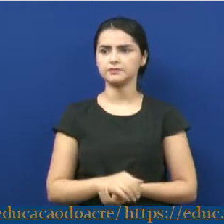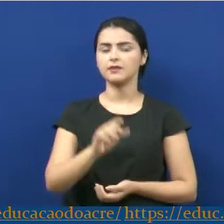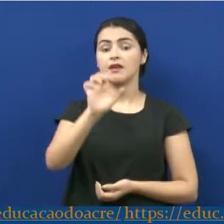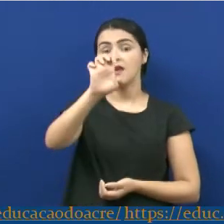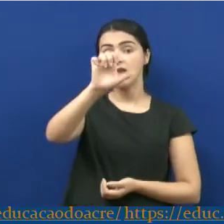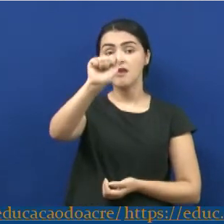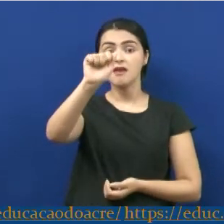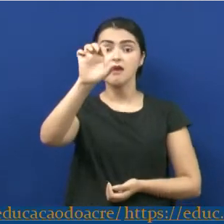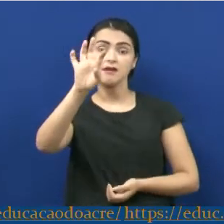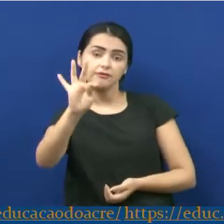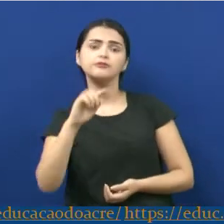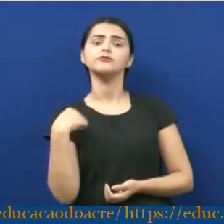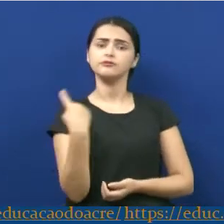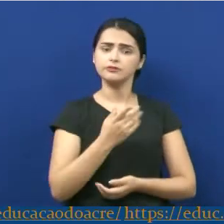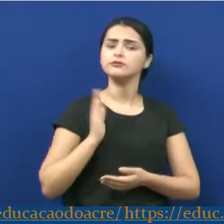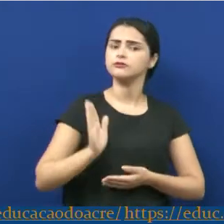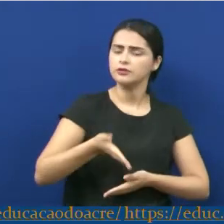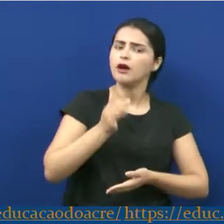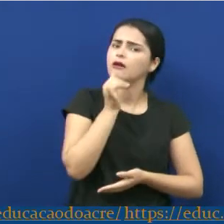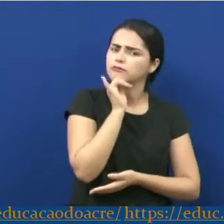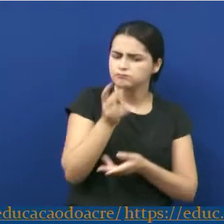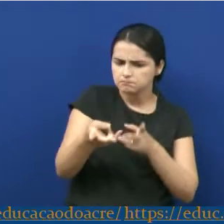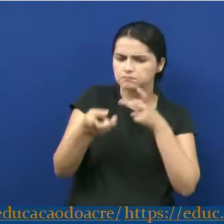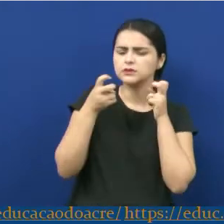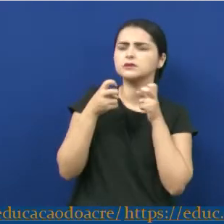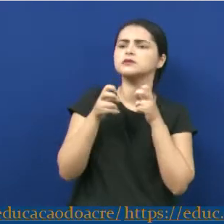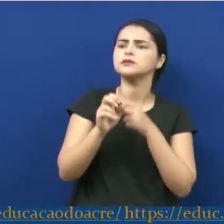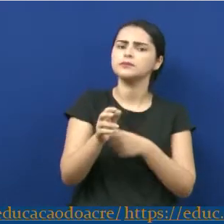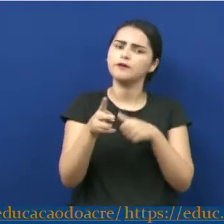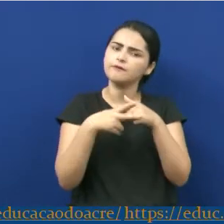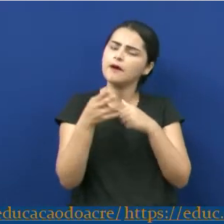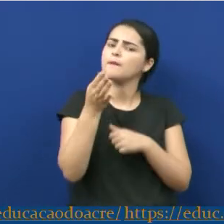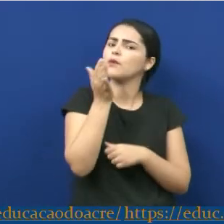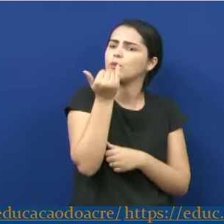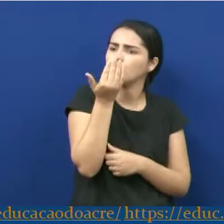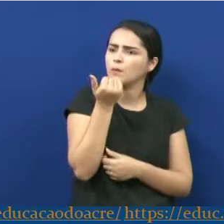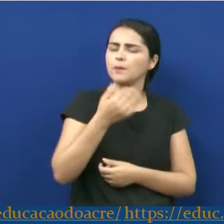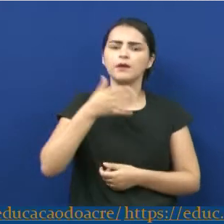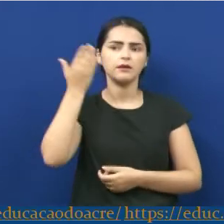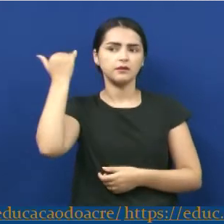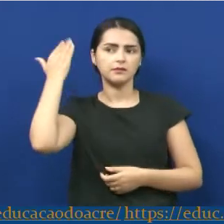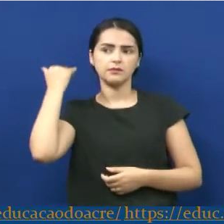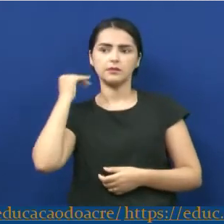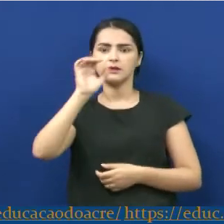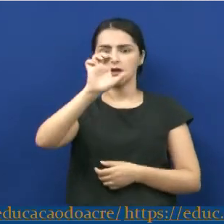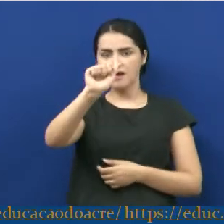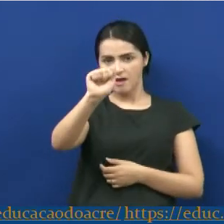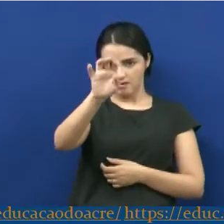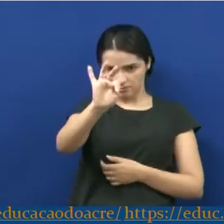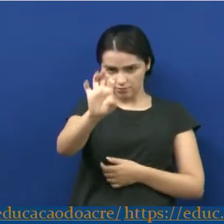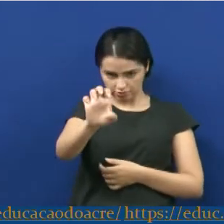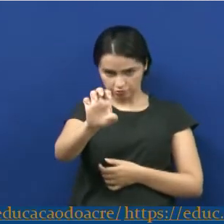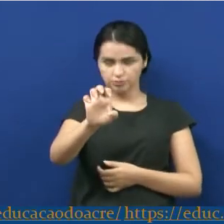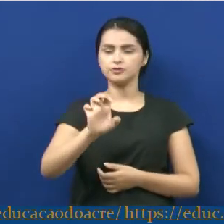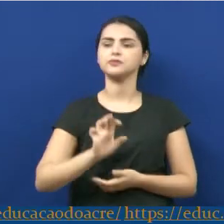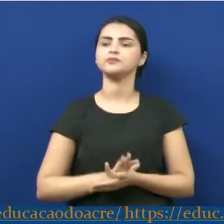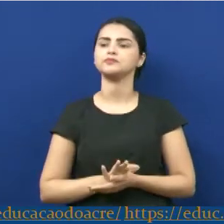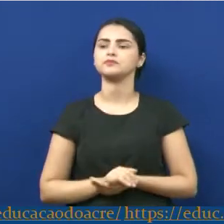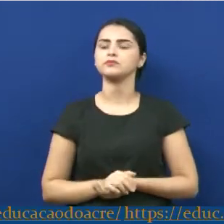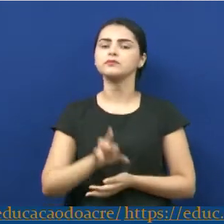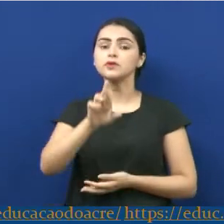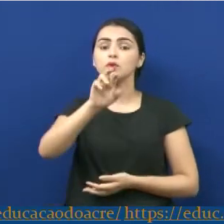Eat, como nós já tínhamos visto lá no exemplo, eat, o verbo comer, no passado, ate. Run, o